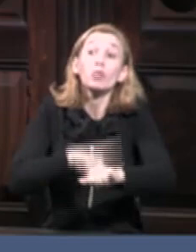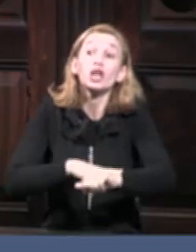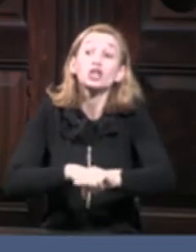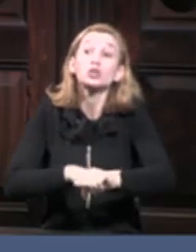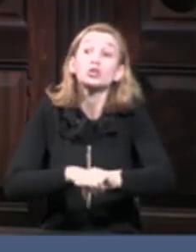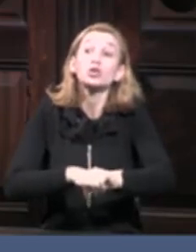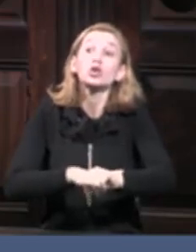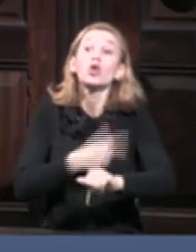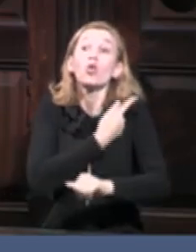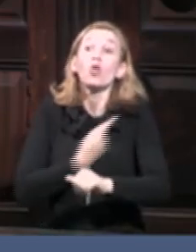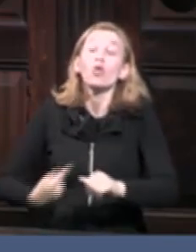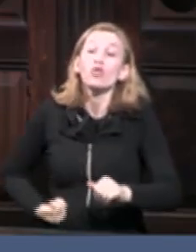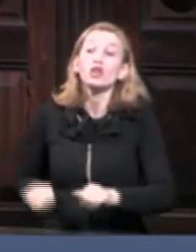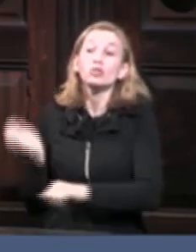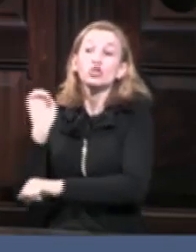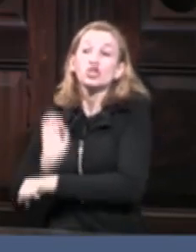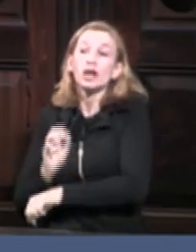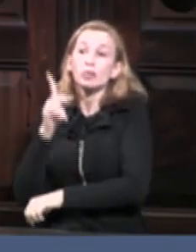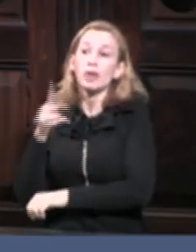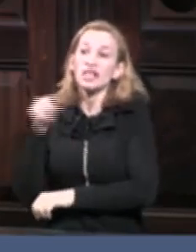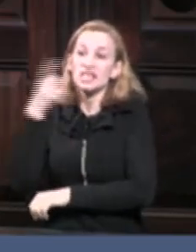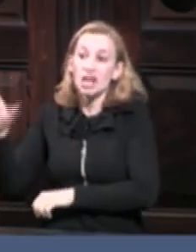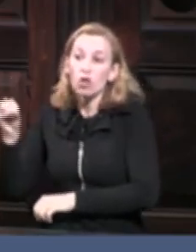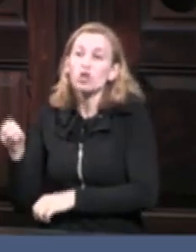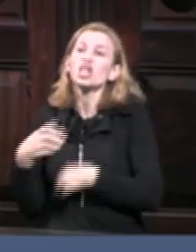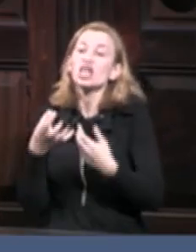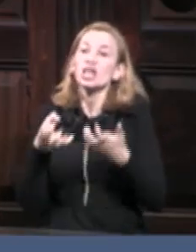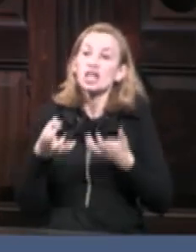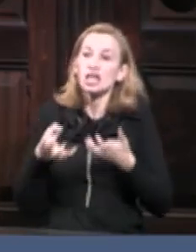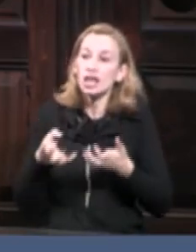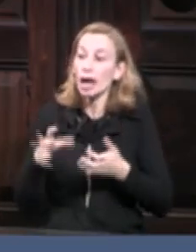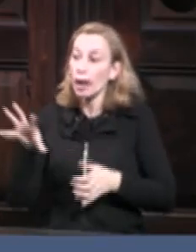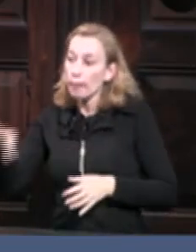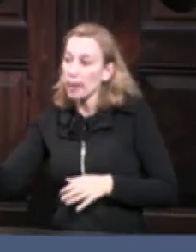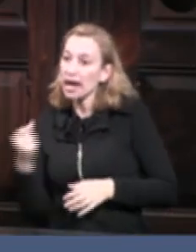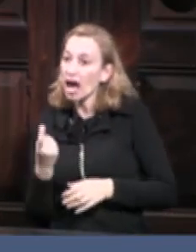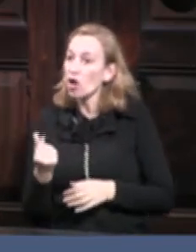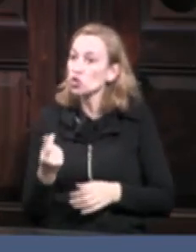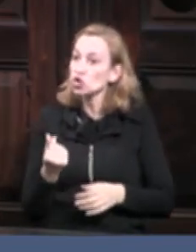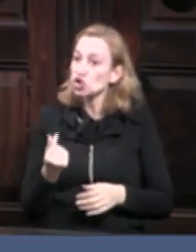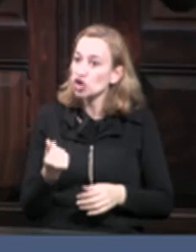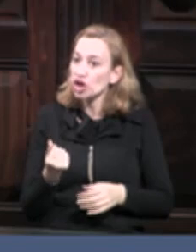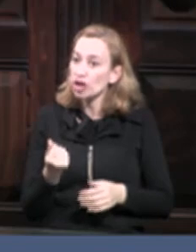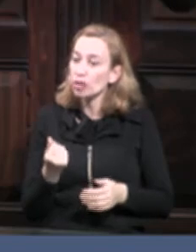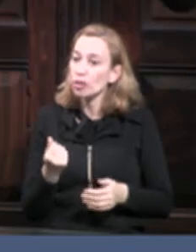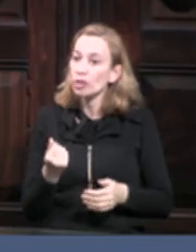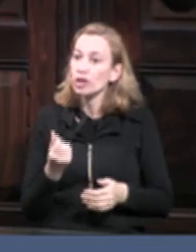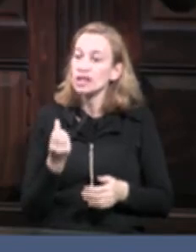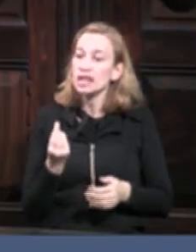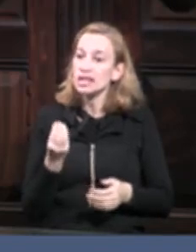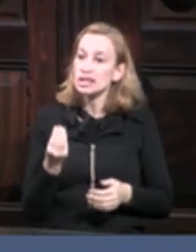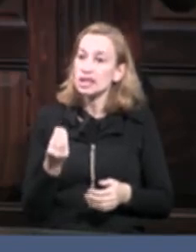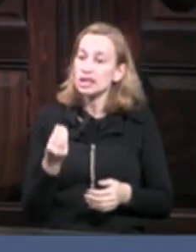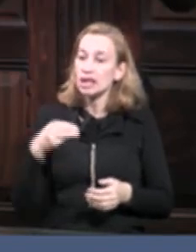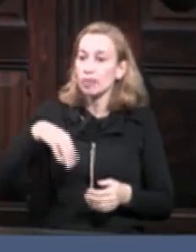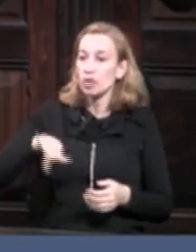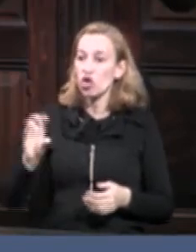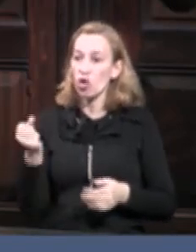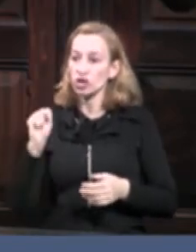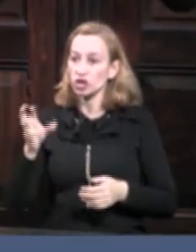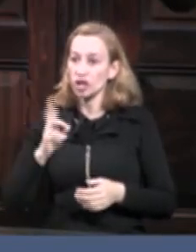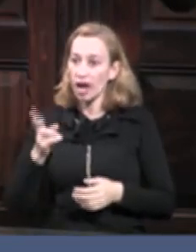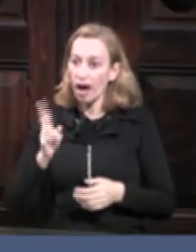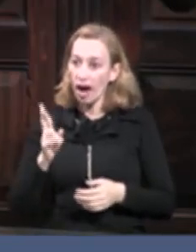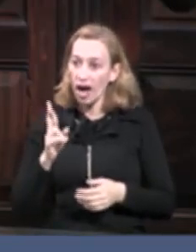o governo do estado Pezão queria gastar com propaganda 60 milhões de reais, mas estava cortando